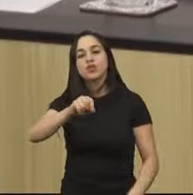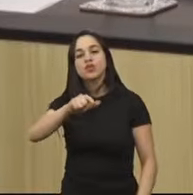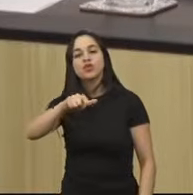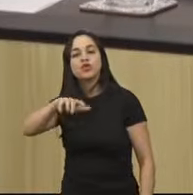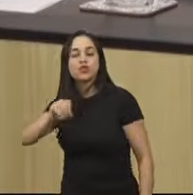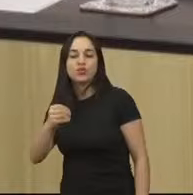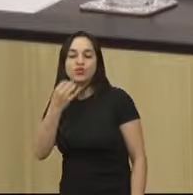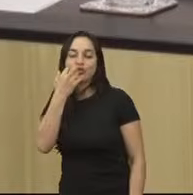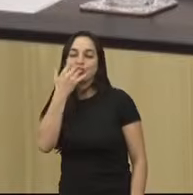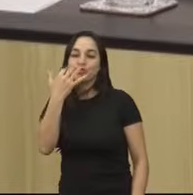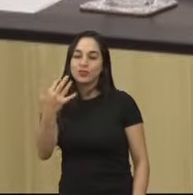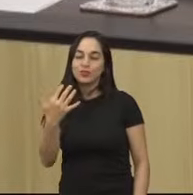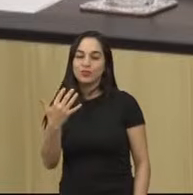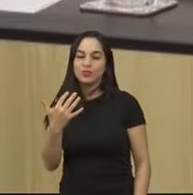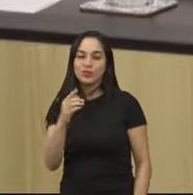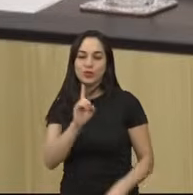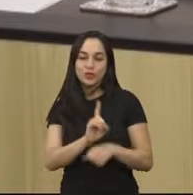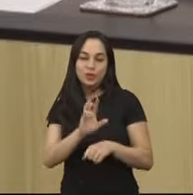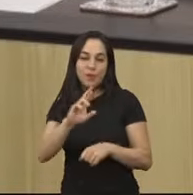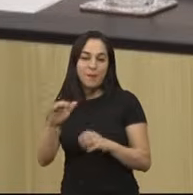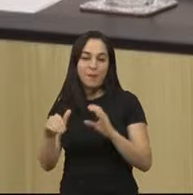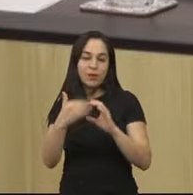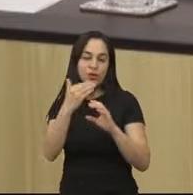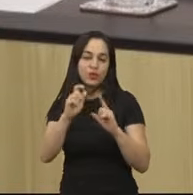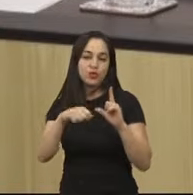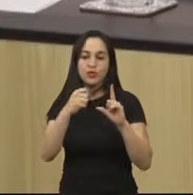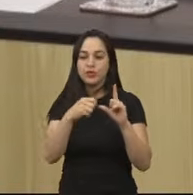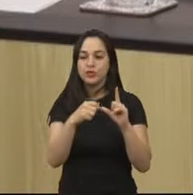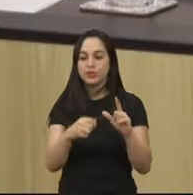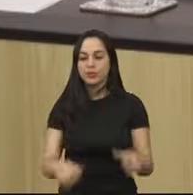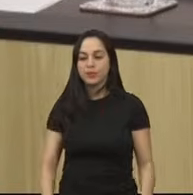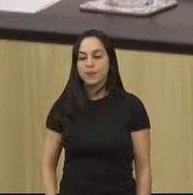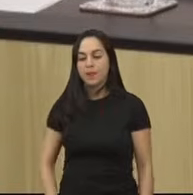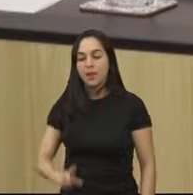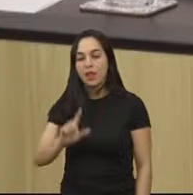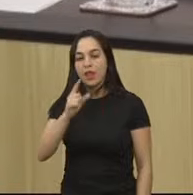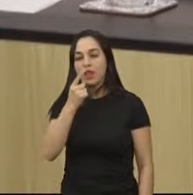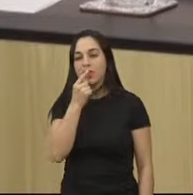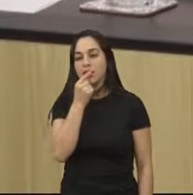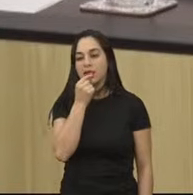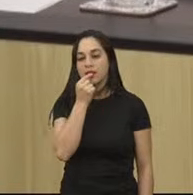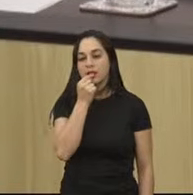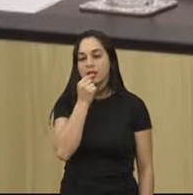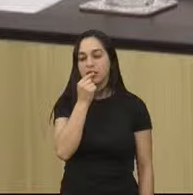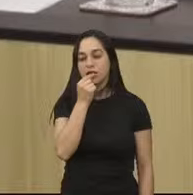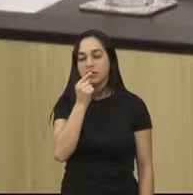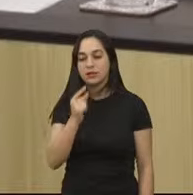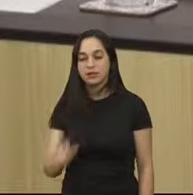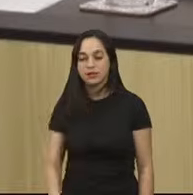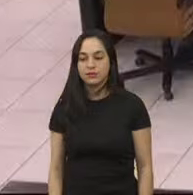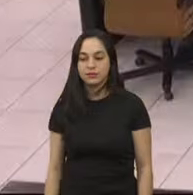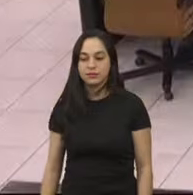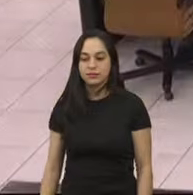Colorido, por me enviar esse vídeo. Próximo, Neto Alves.